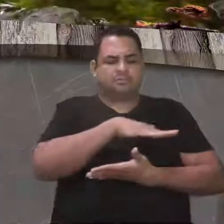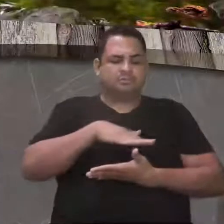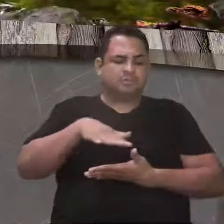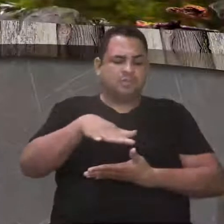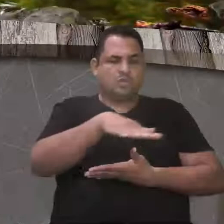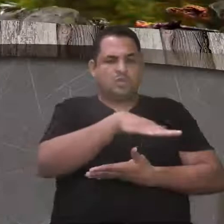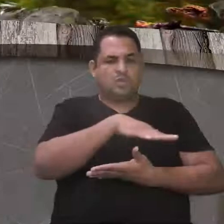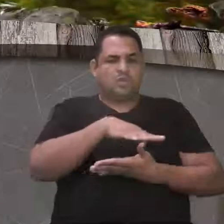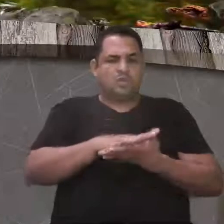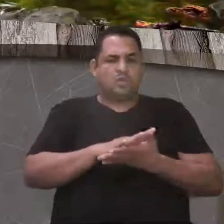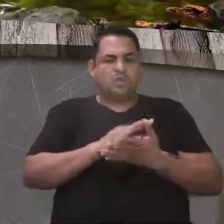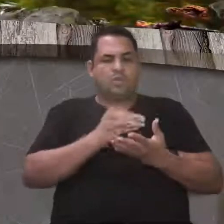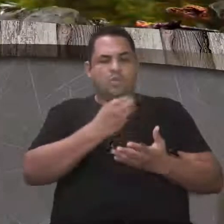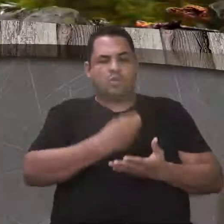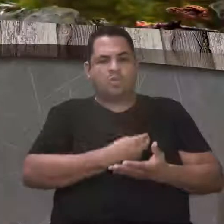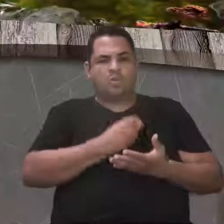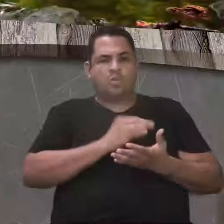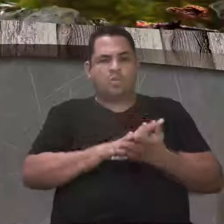eles estão,